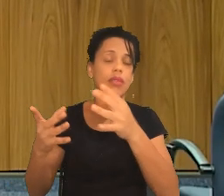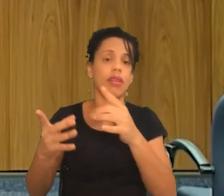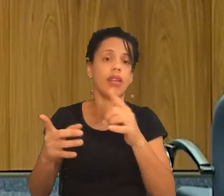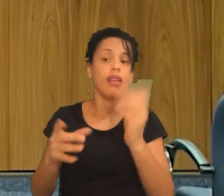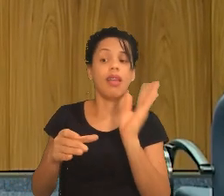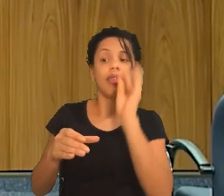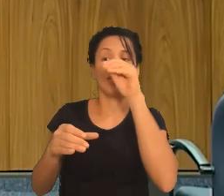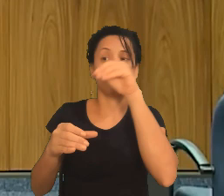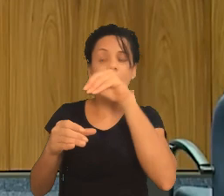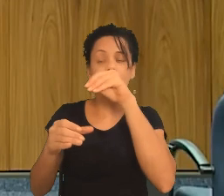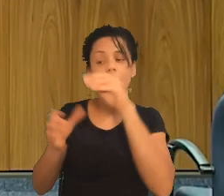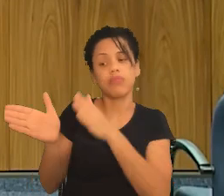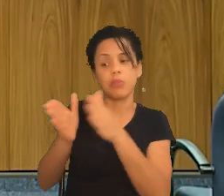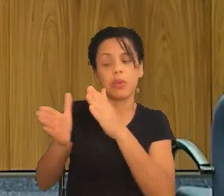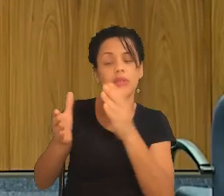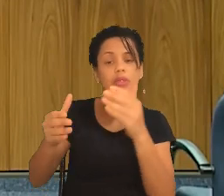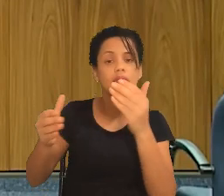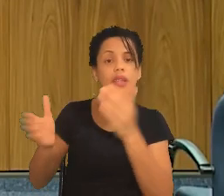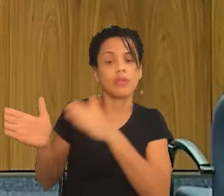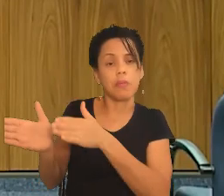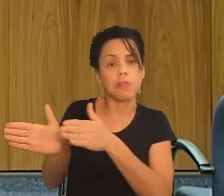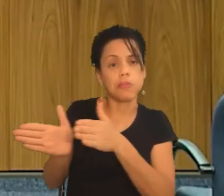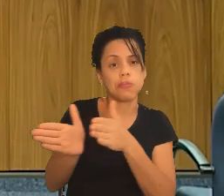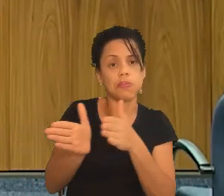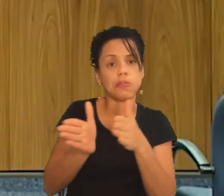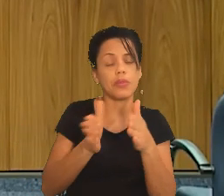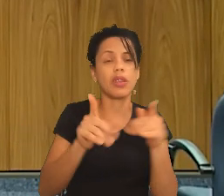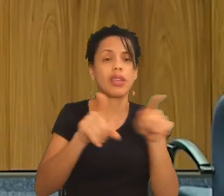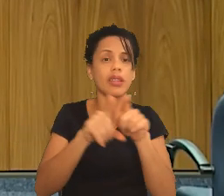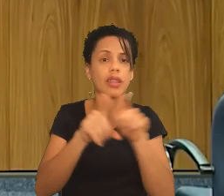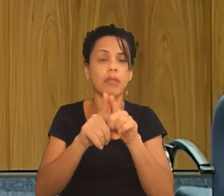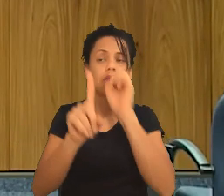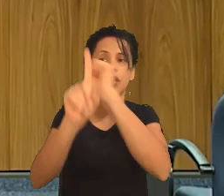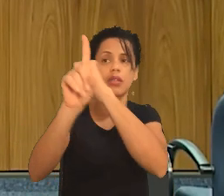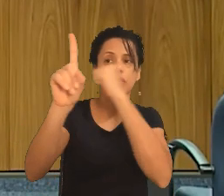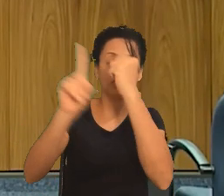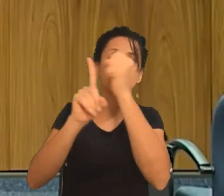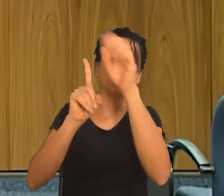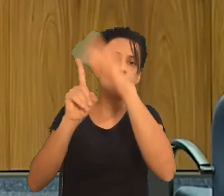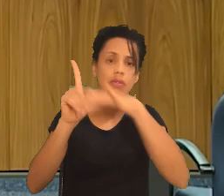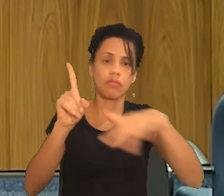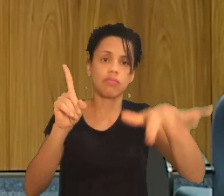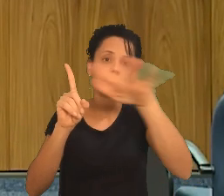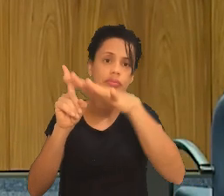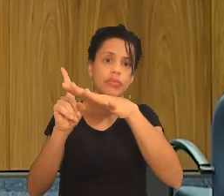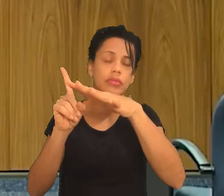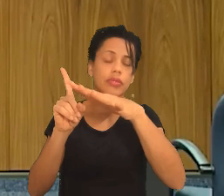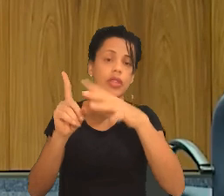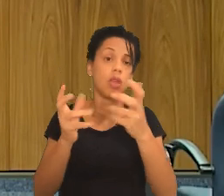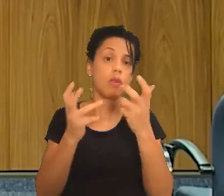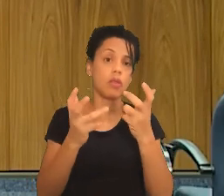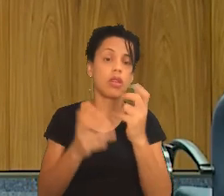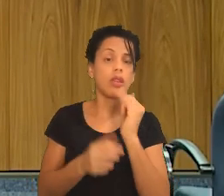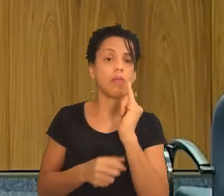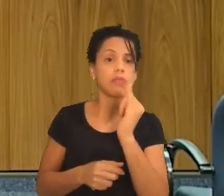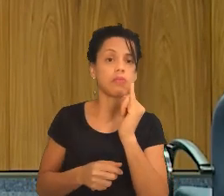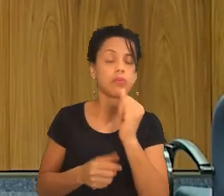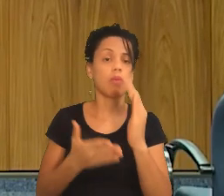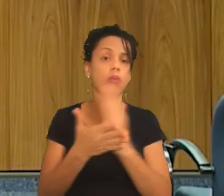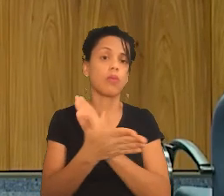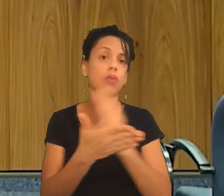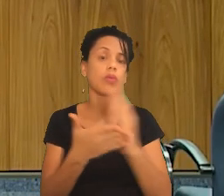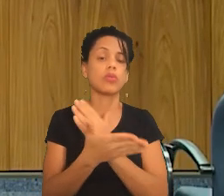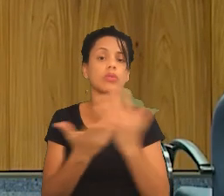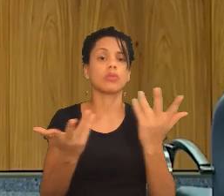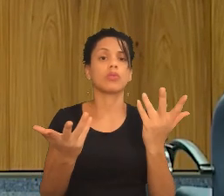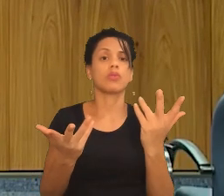do processo, mas também para a sociedade civil, eu queria comentar algumas coisas de um